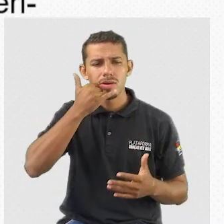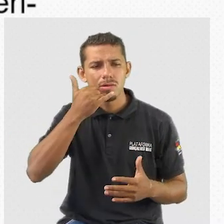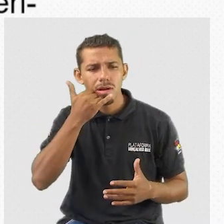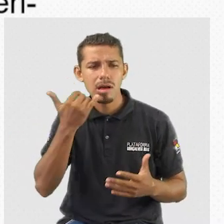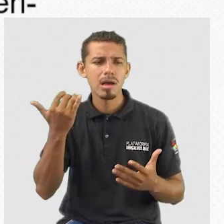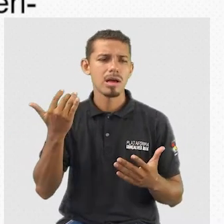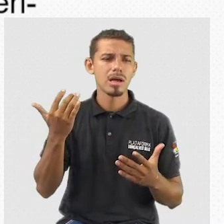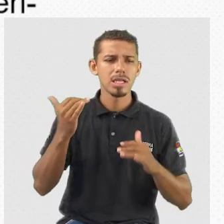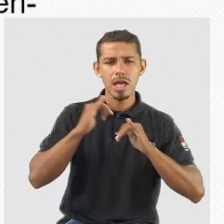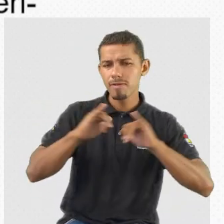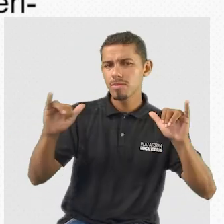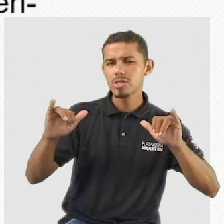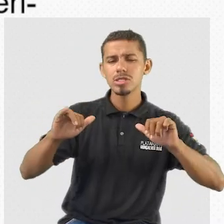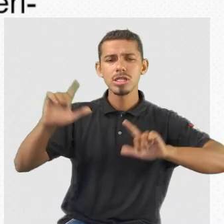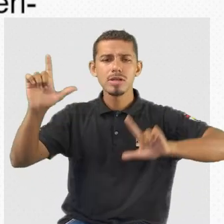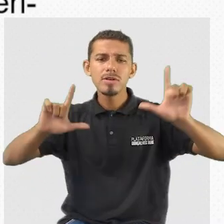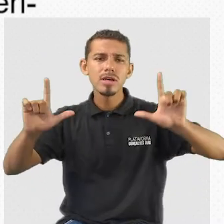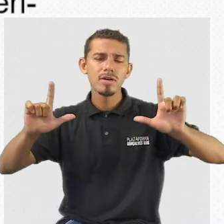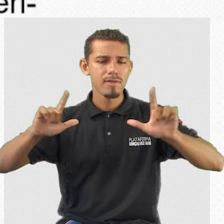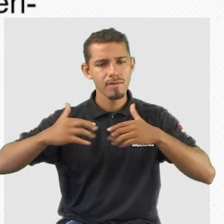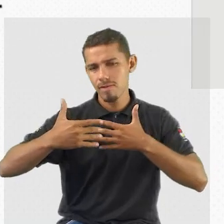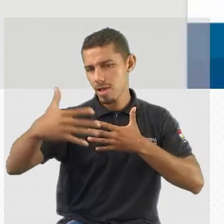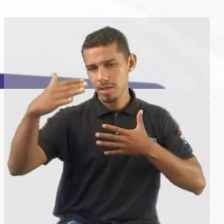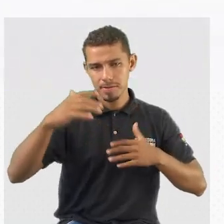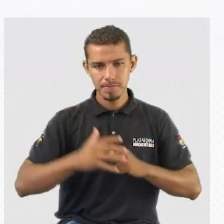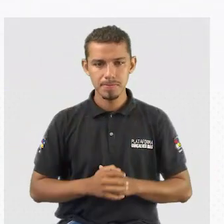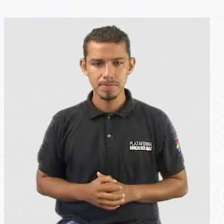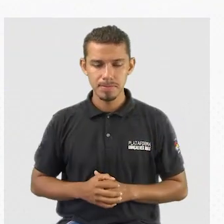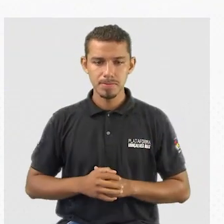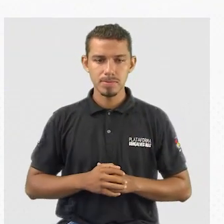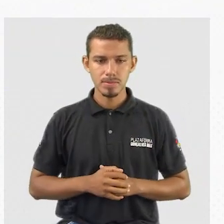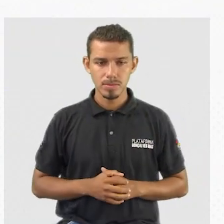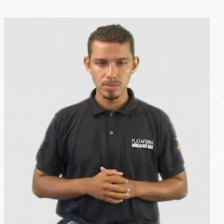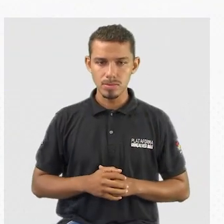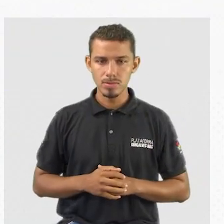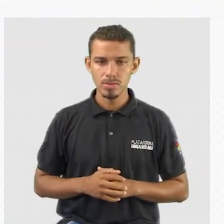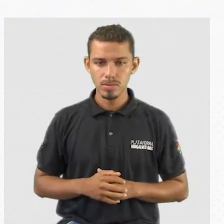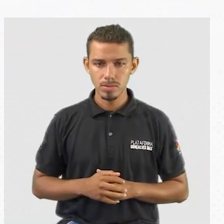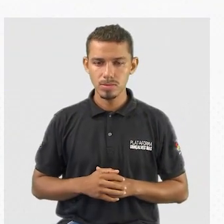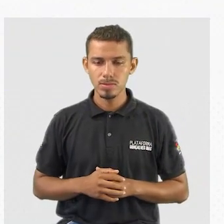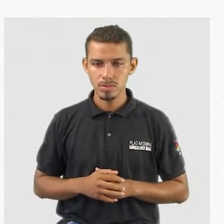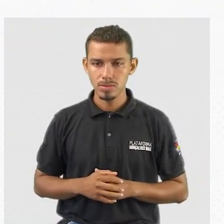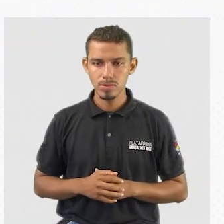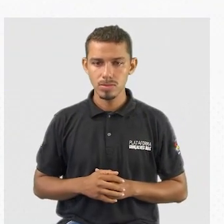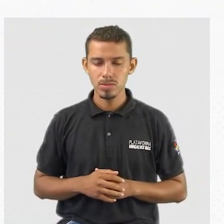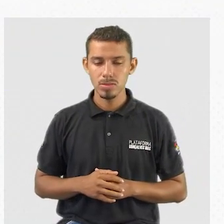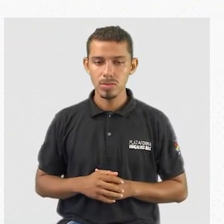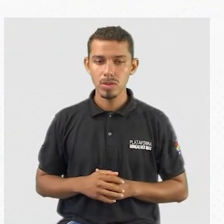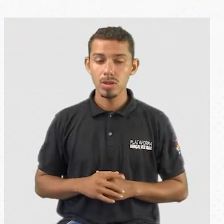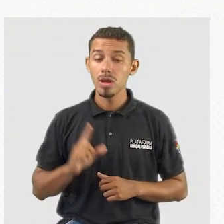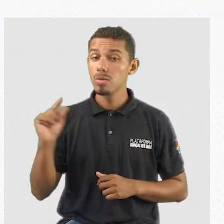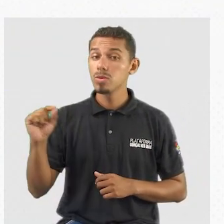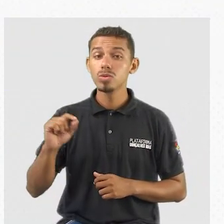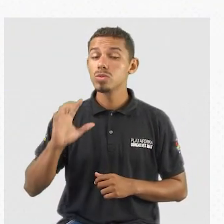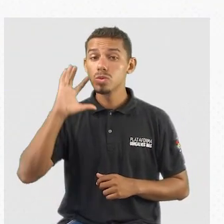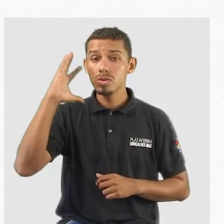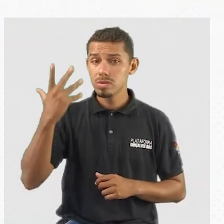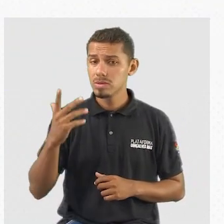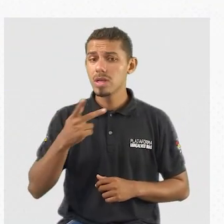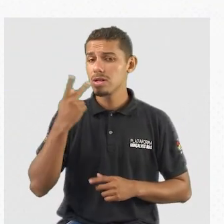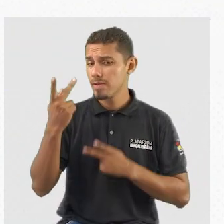né, informações na TV e por aí vai. Ok. E aí, o ponto é o seguinte.